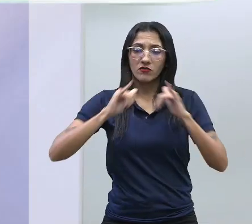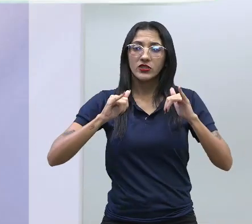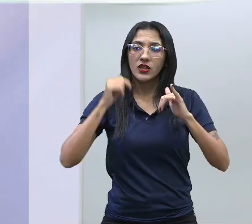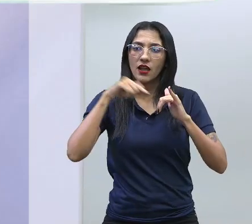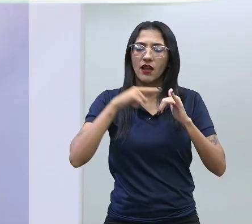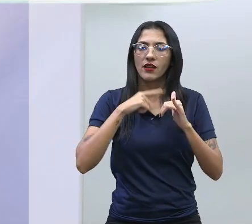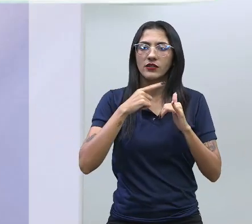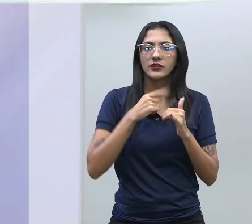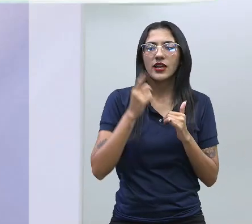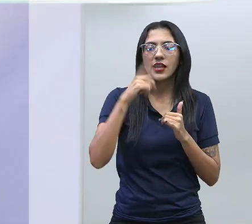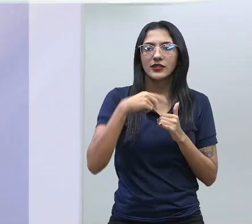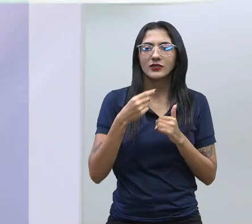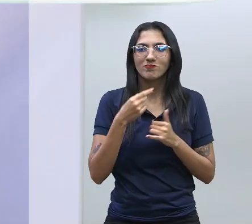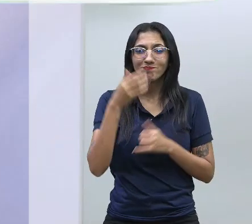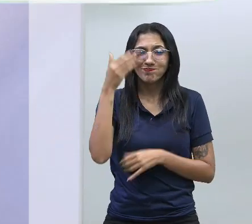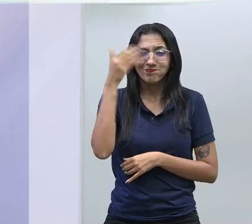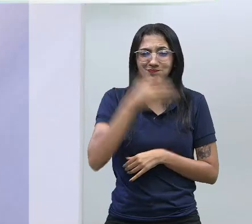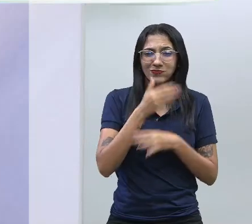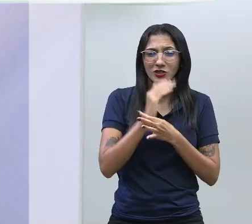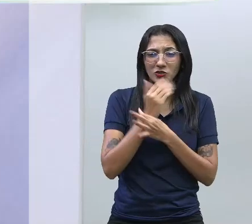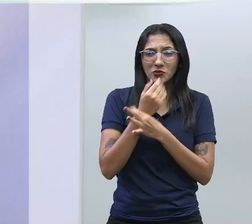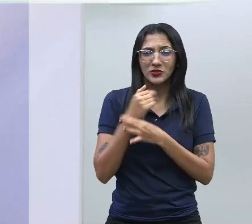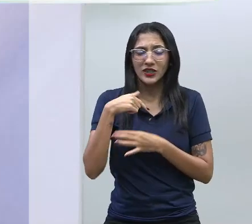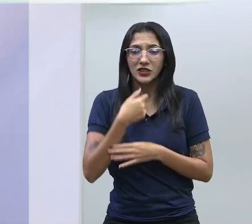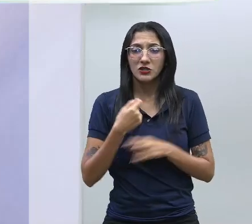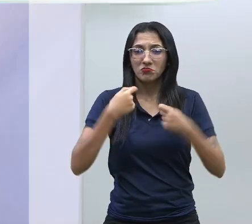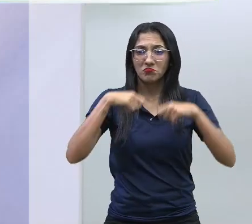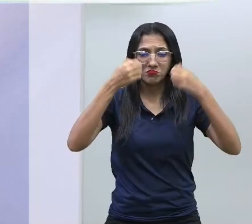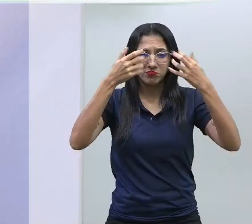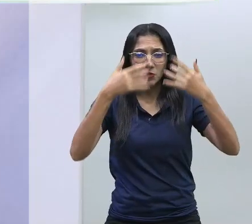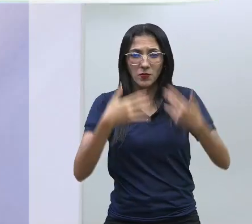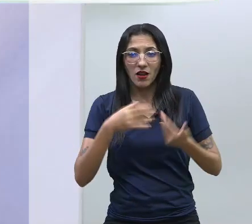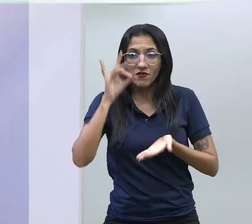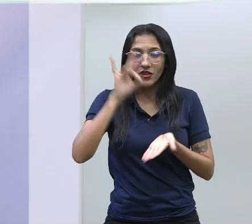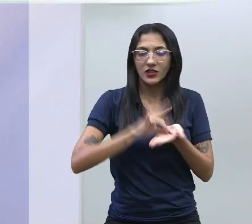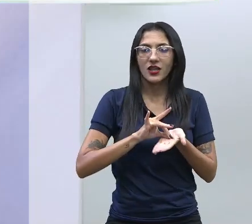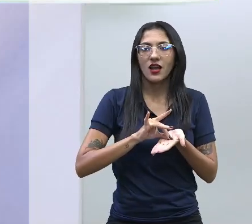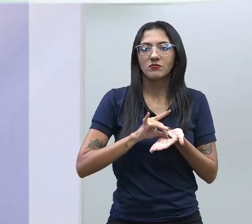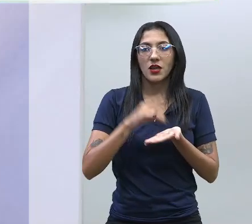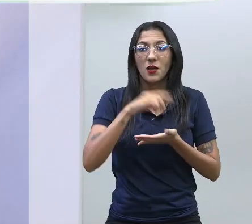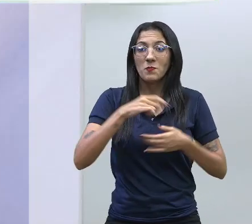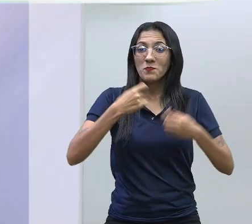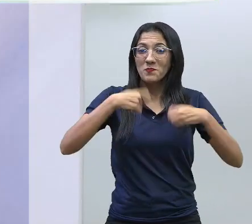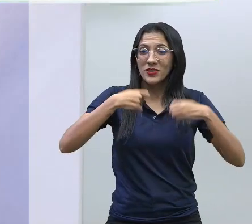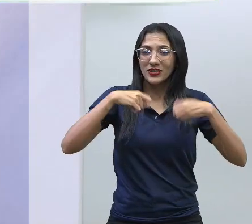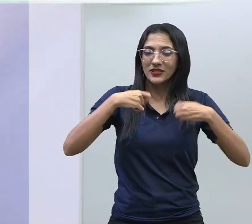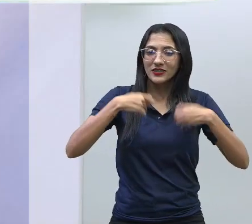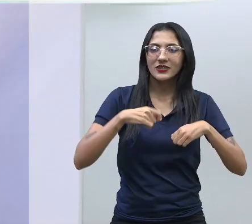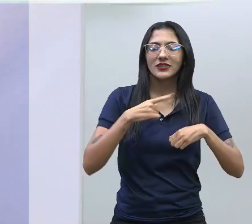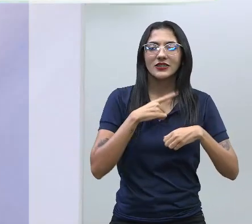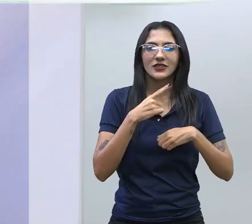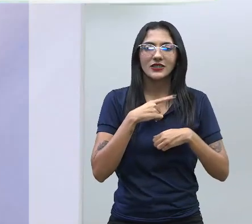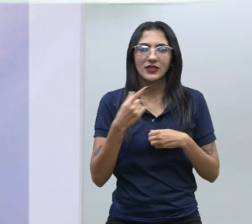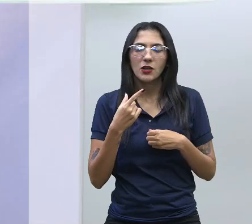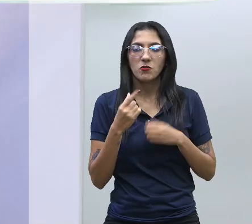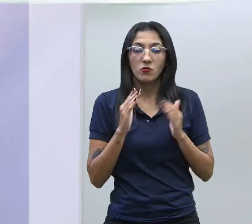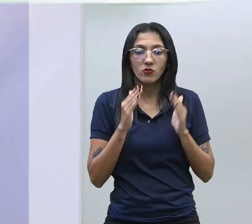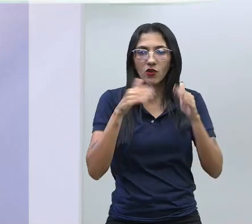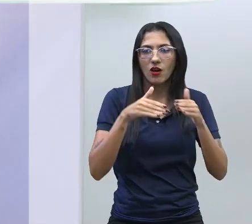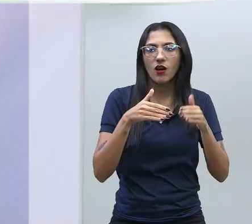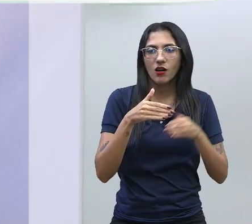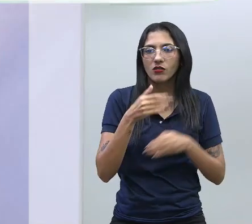o compromisso com a verdade. Ela precisa estar comprometida com a